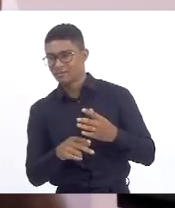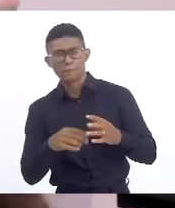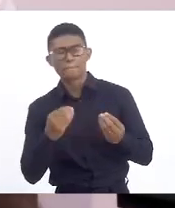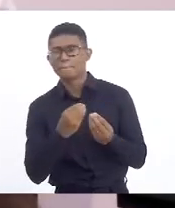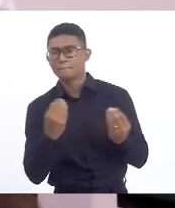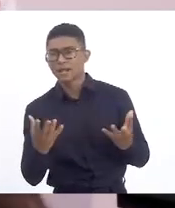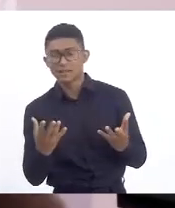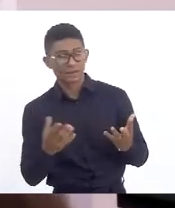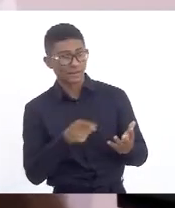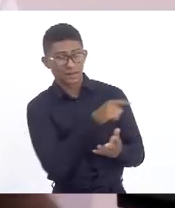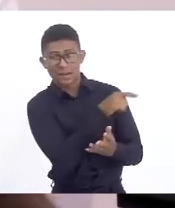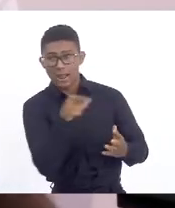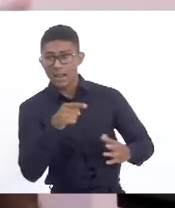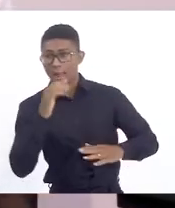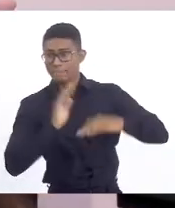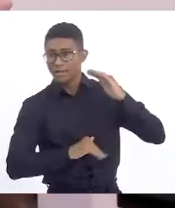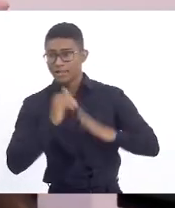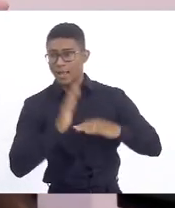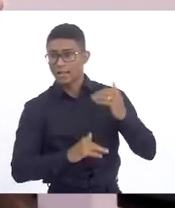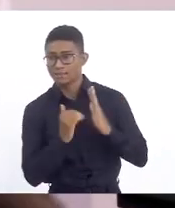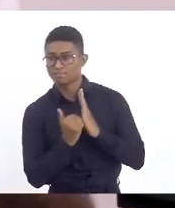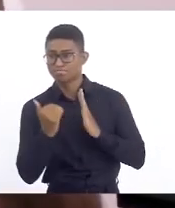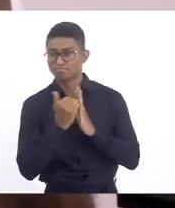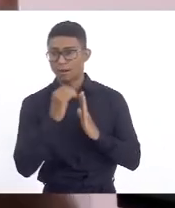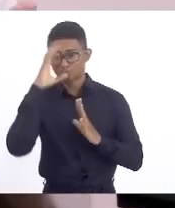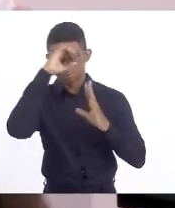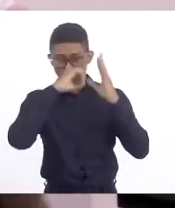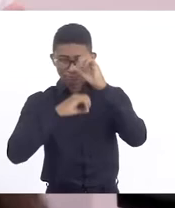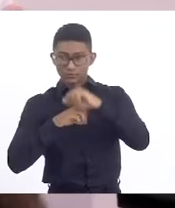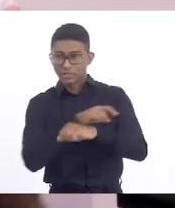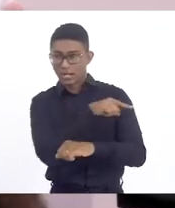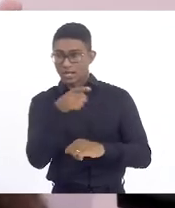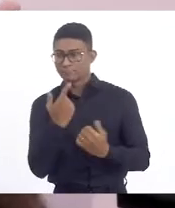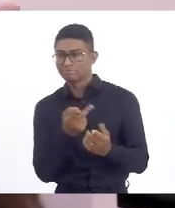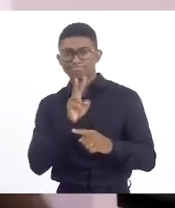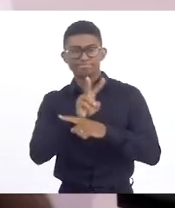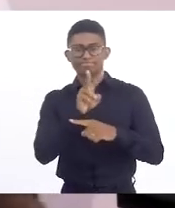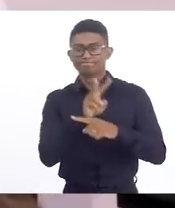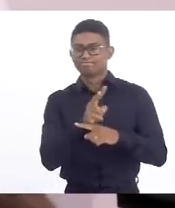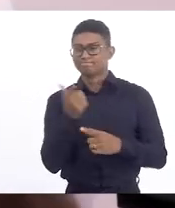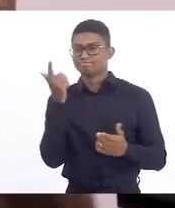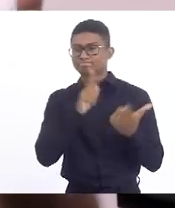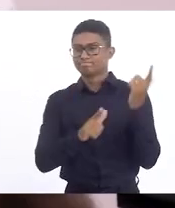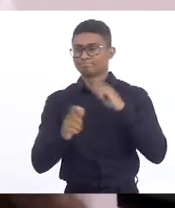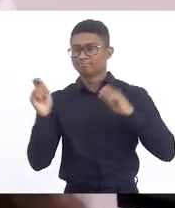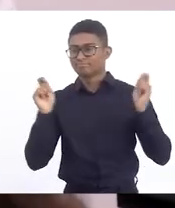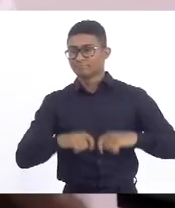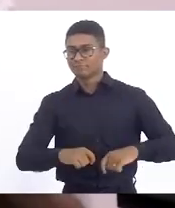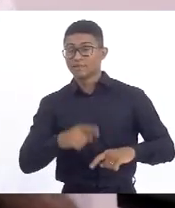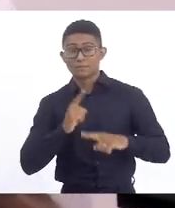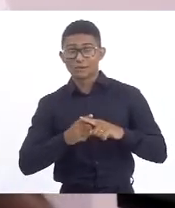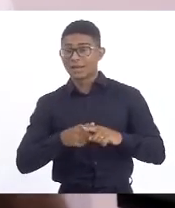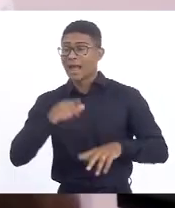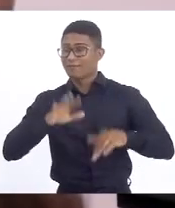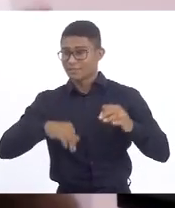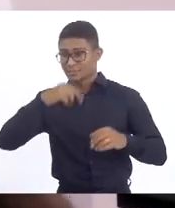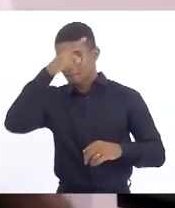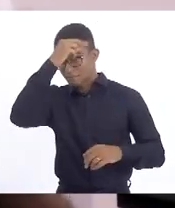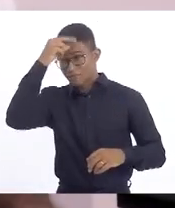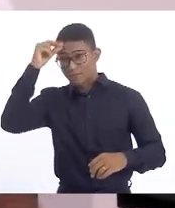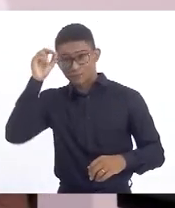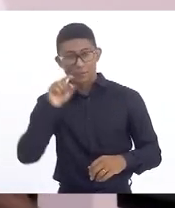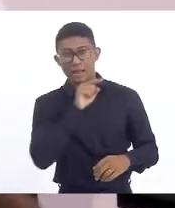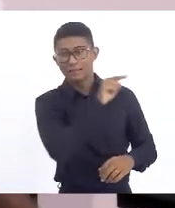dessas secretarias para fazer o pós-licenciamento, a fiscalização efetiva, porque muitas vezes falta recurso humano nas prefeituras e falta